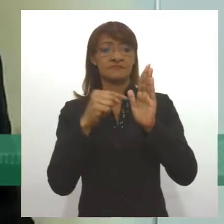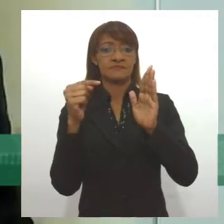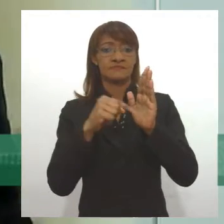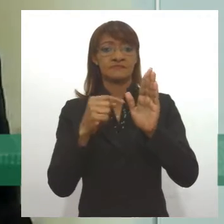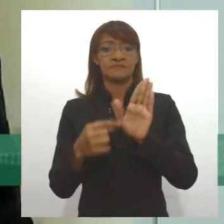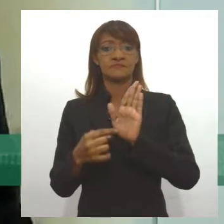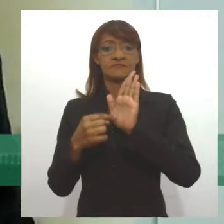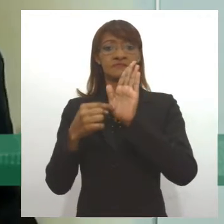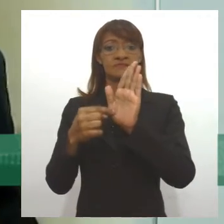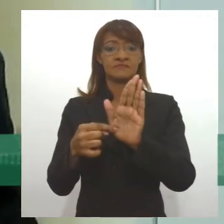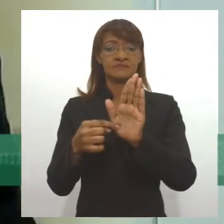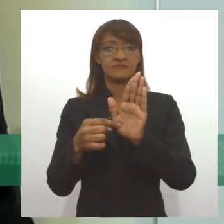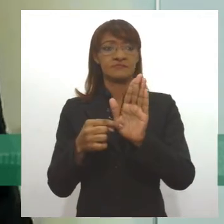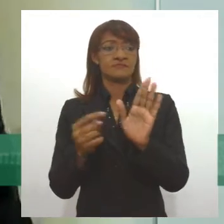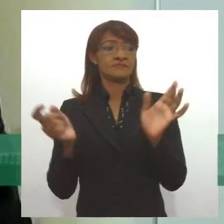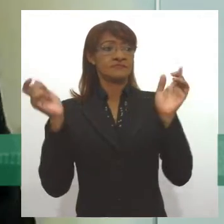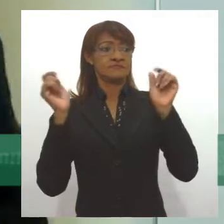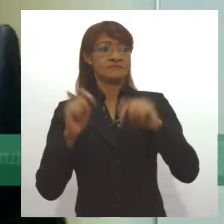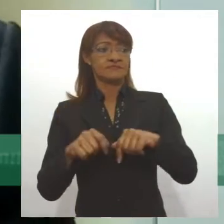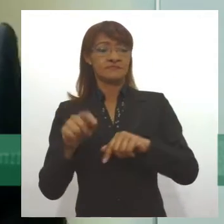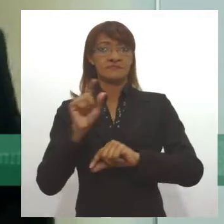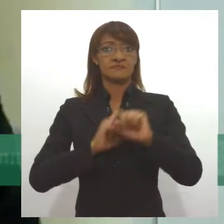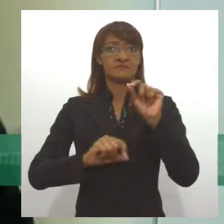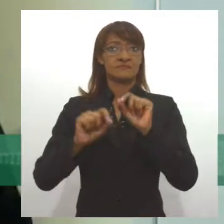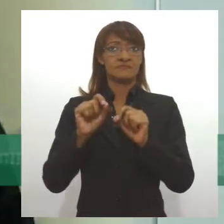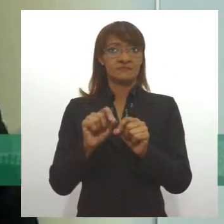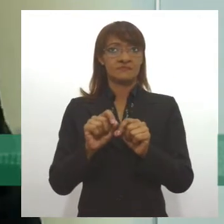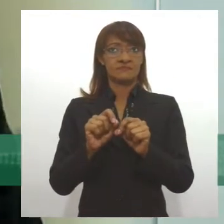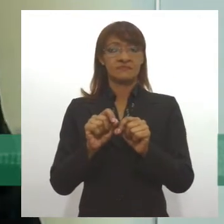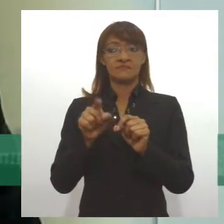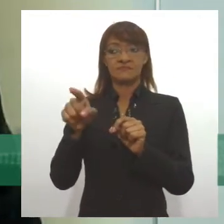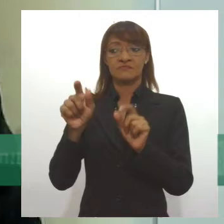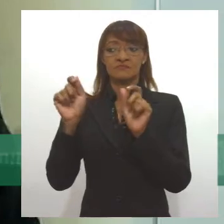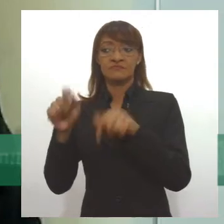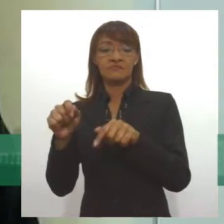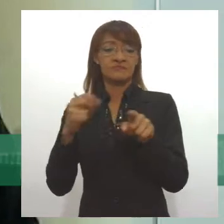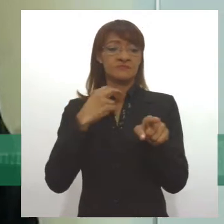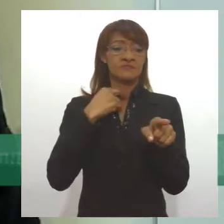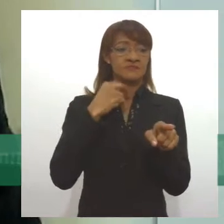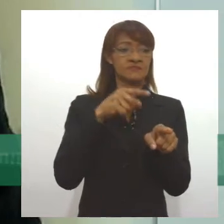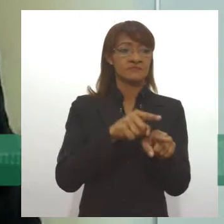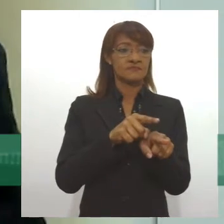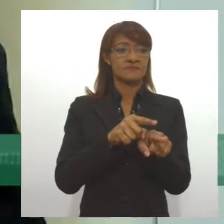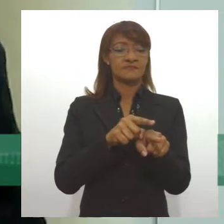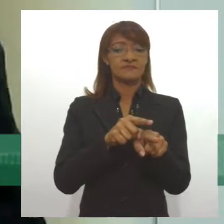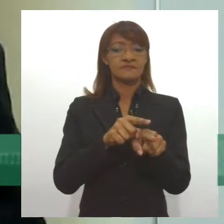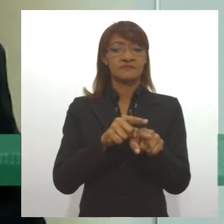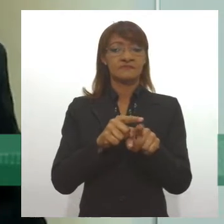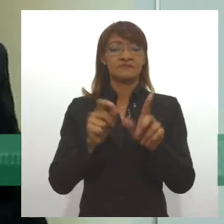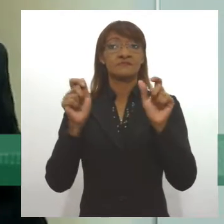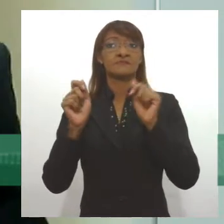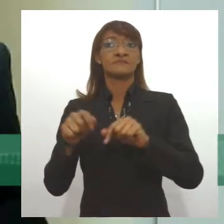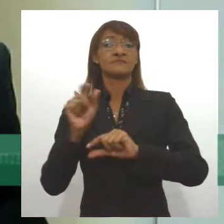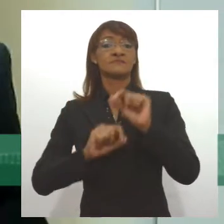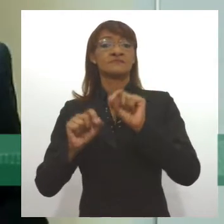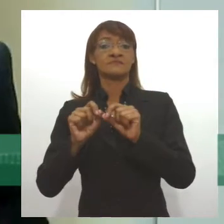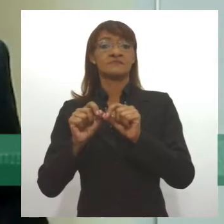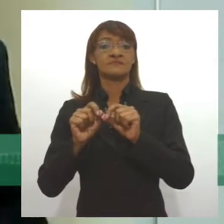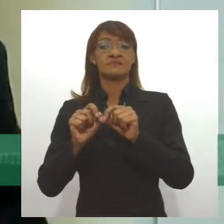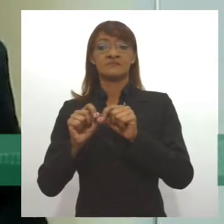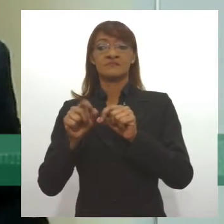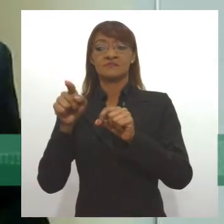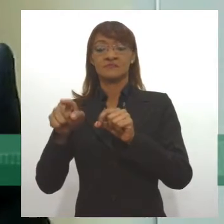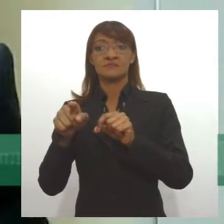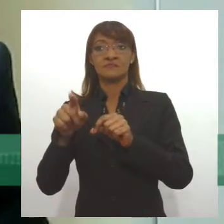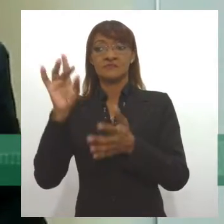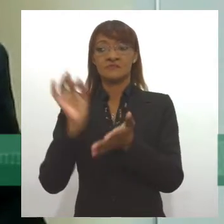identificado, pode. Aquilo que não está identificado, não pode. Ou seja, o que não pode é improbidade administrativa